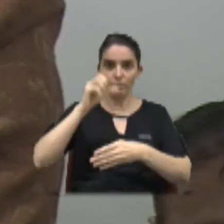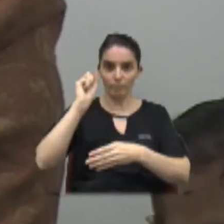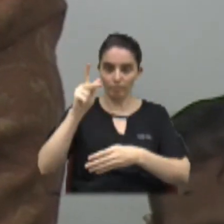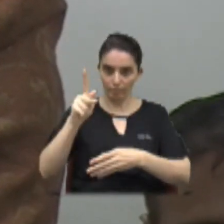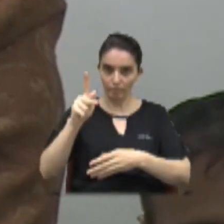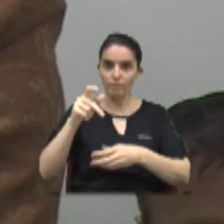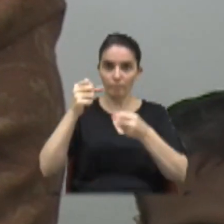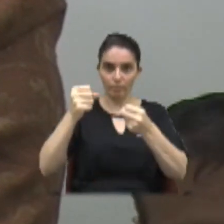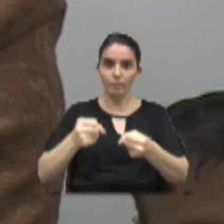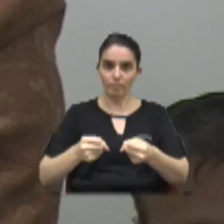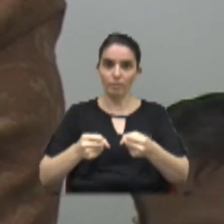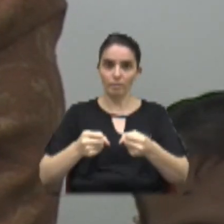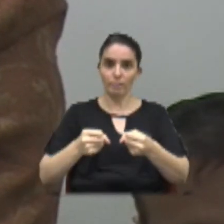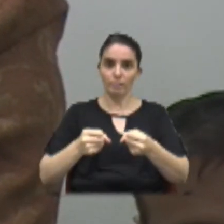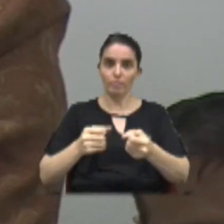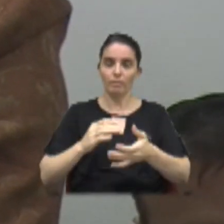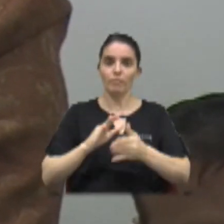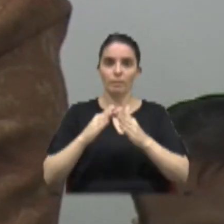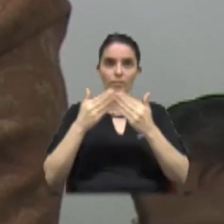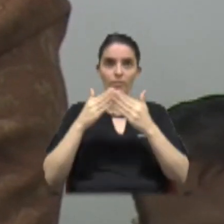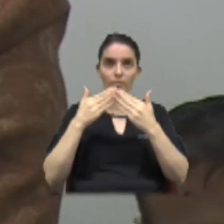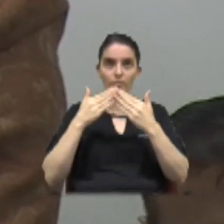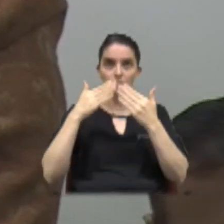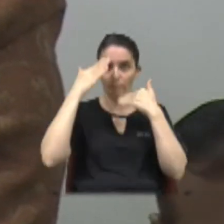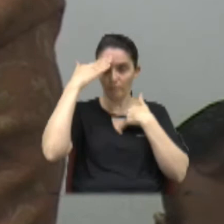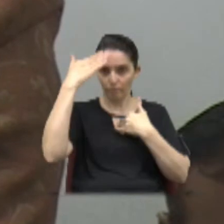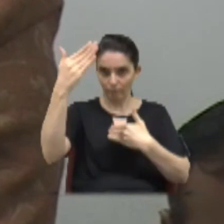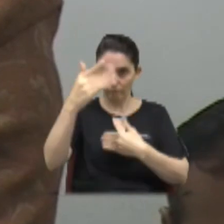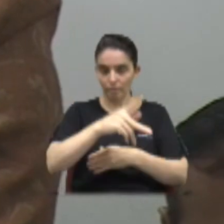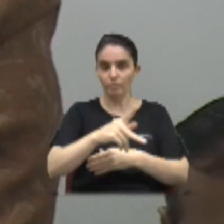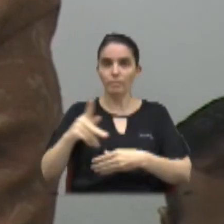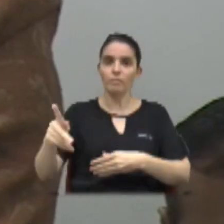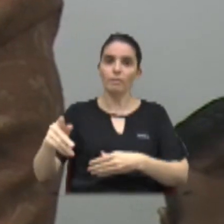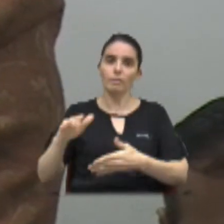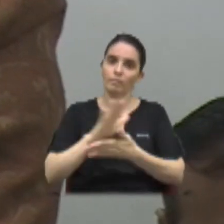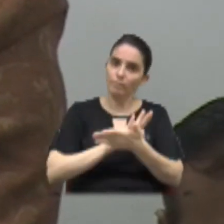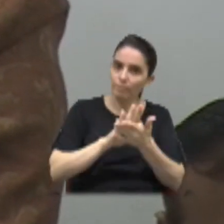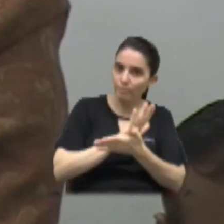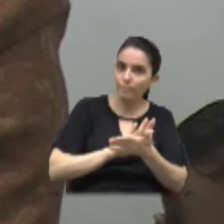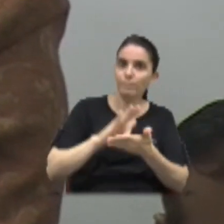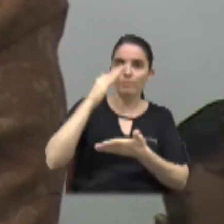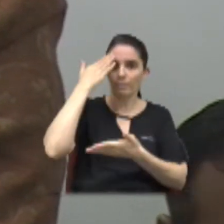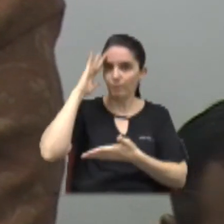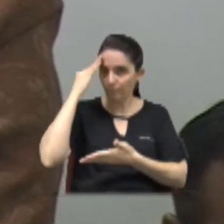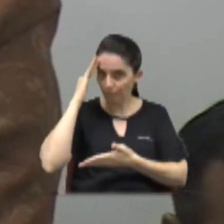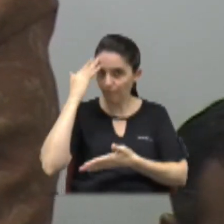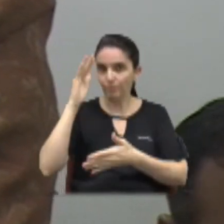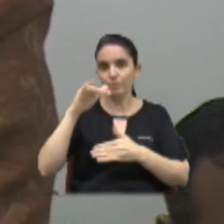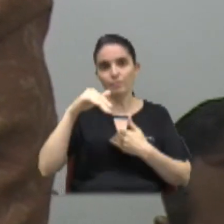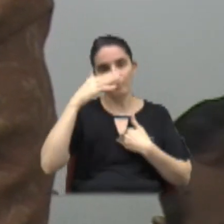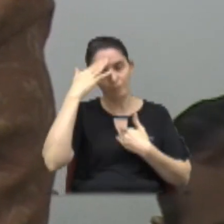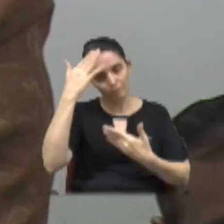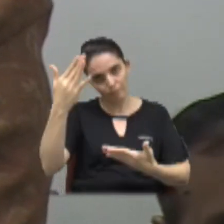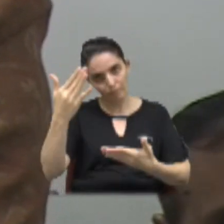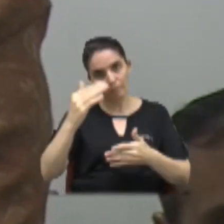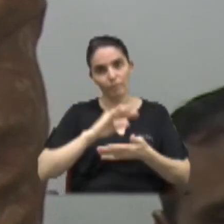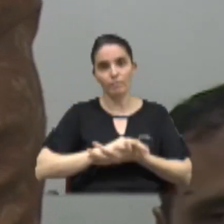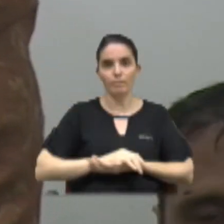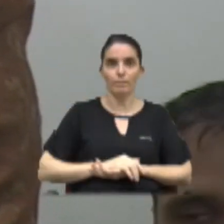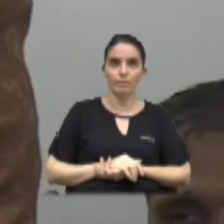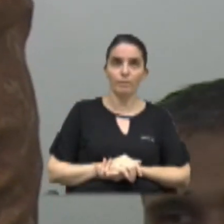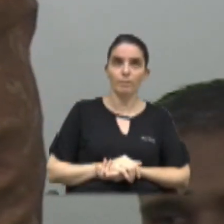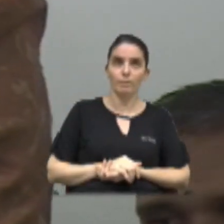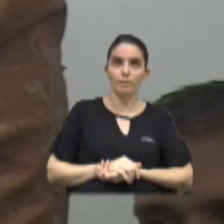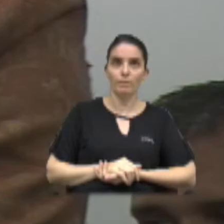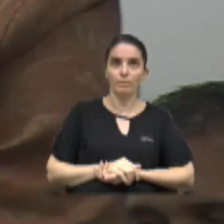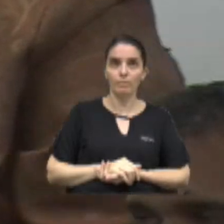ser, então, justificando, senhor presidente. Obrigada, senhor presidente. De nada, senhor. Fui bem entendida. Muito tá? obrigado. Muito obrigada. Muito obrigado. Obrigada a moção